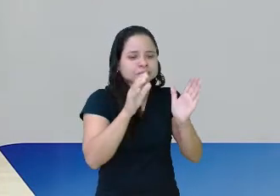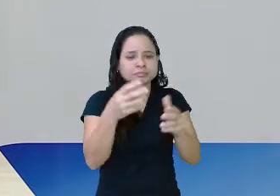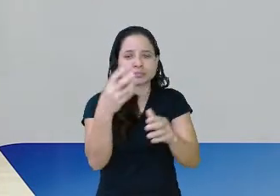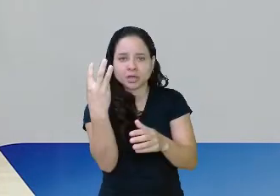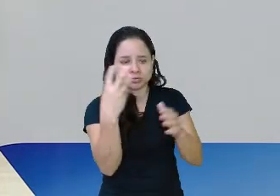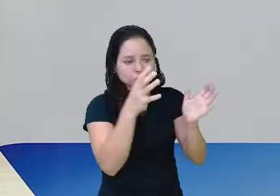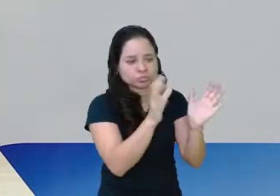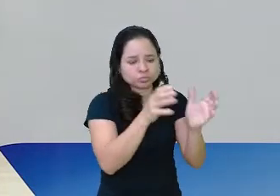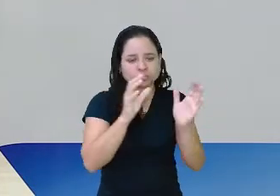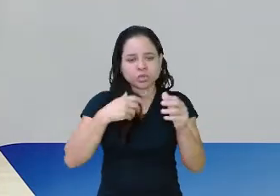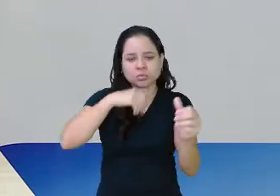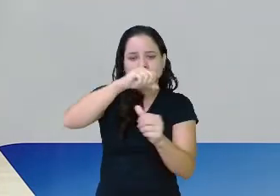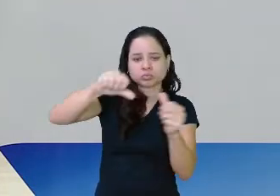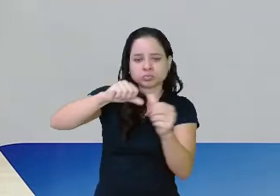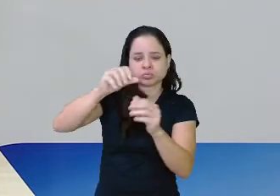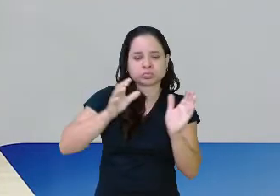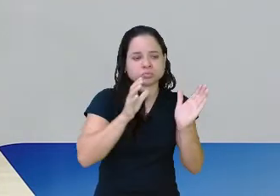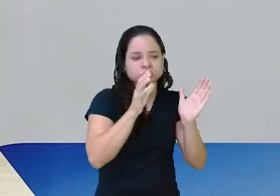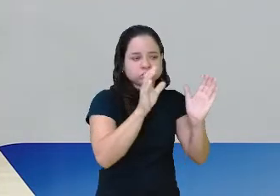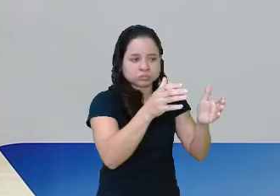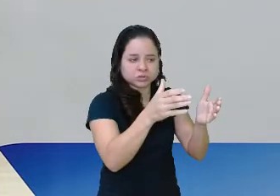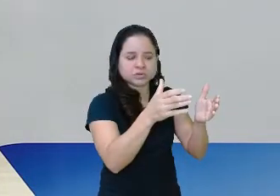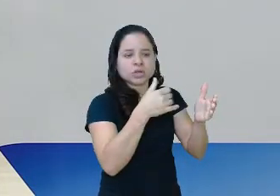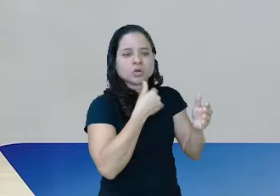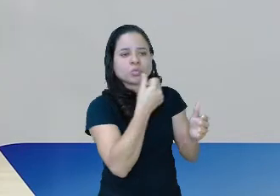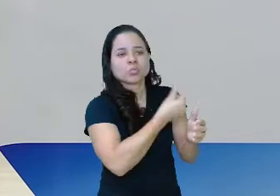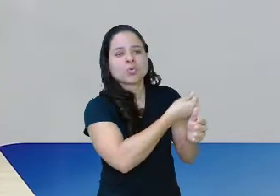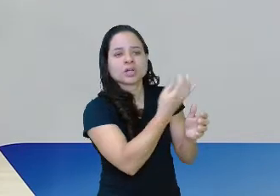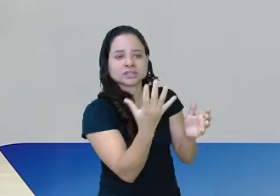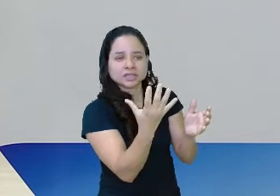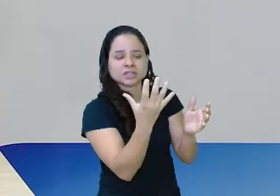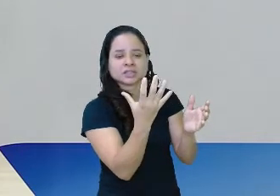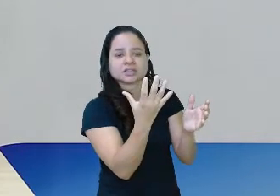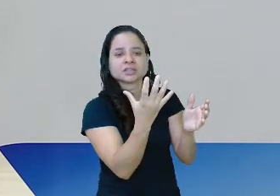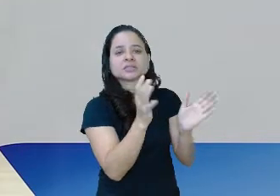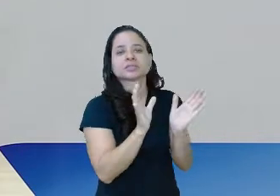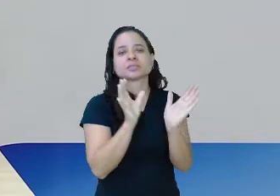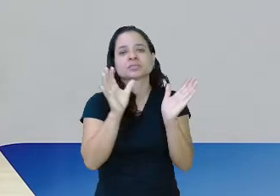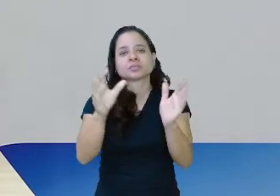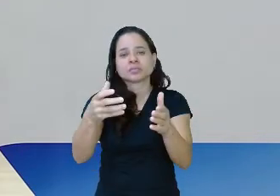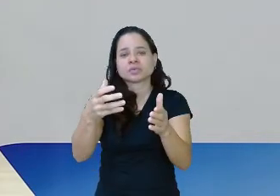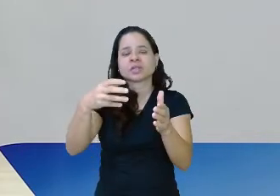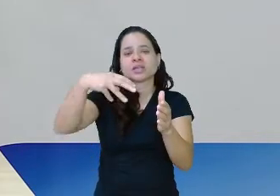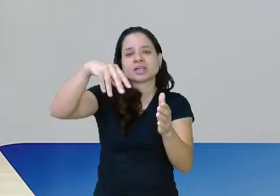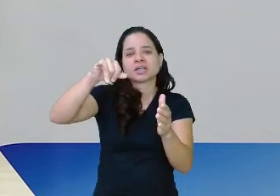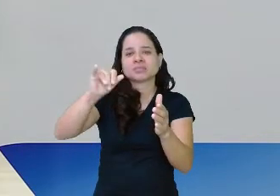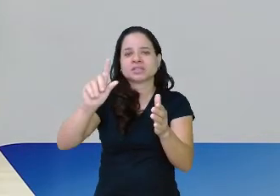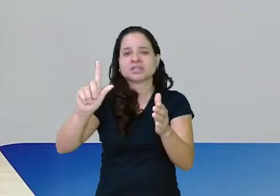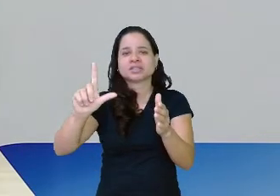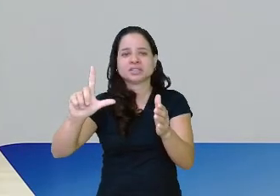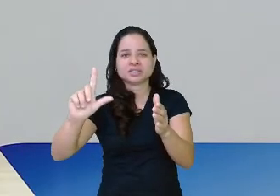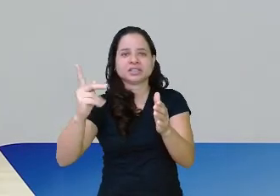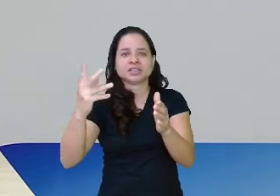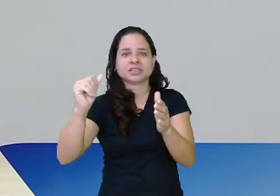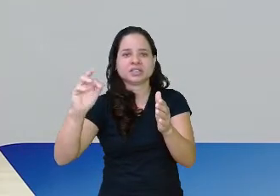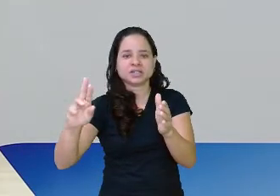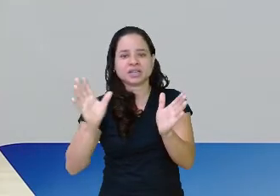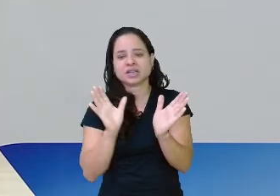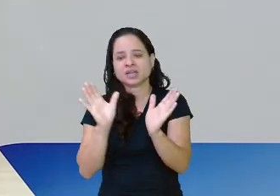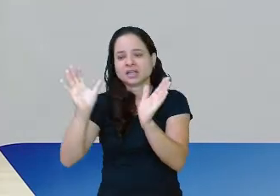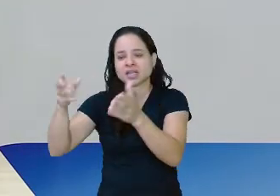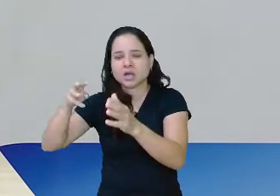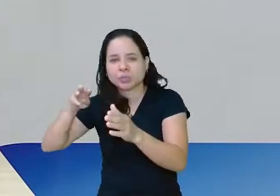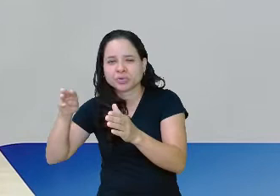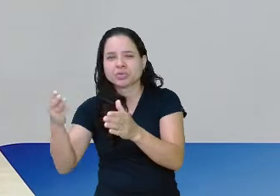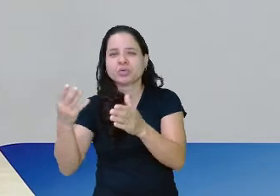de classe, aí eu venho a classe das unidades simples, a classe dos milhares, a classe dos milhões e